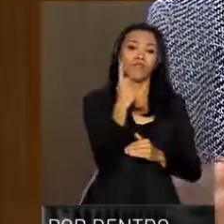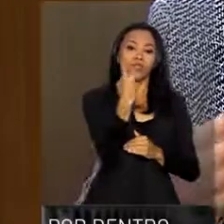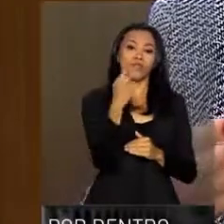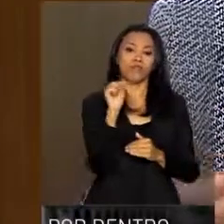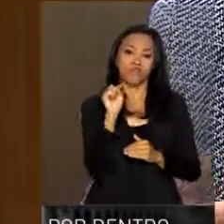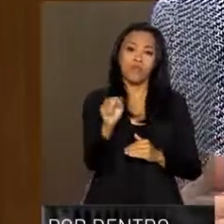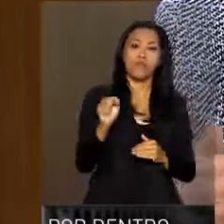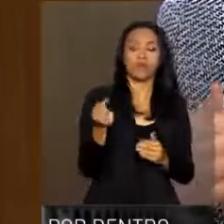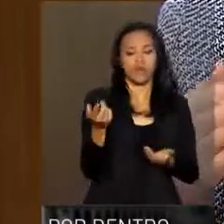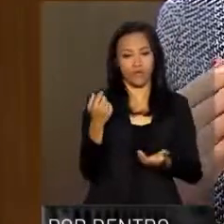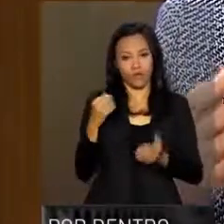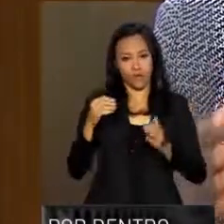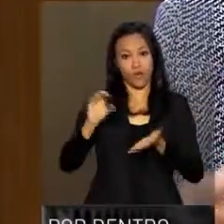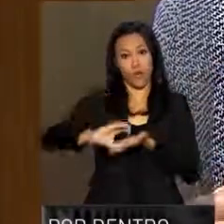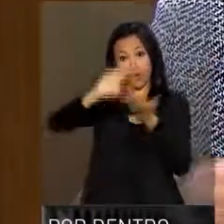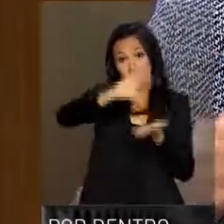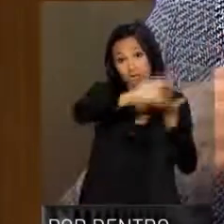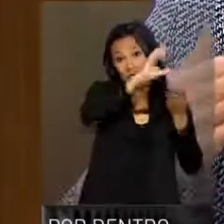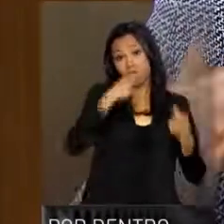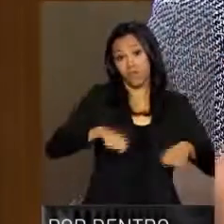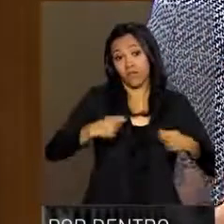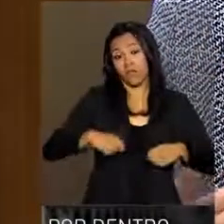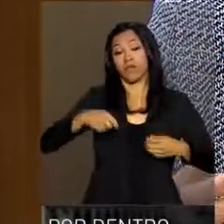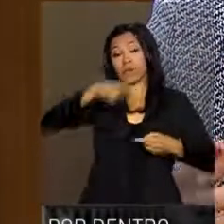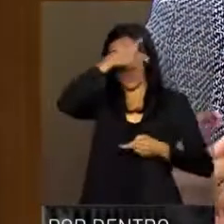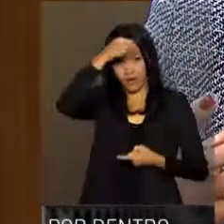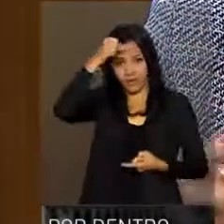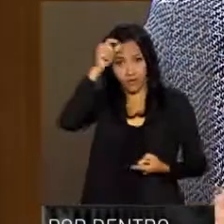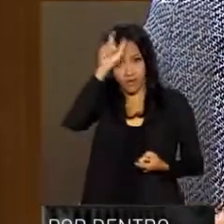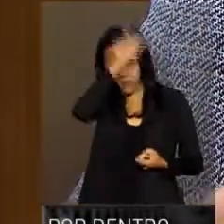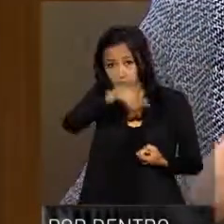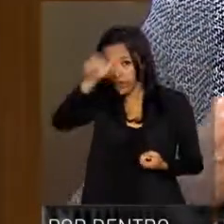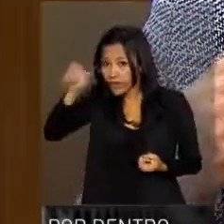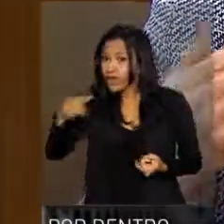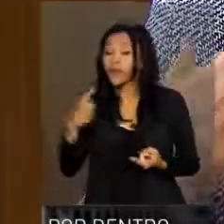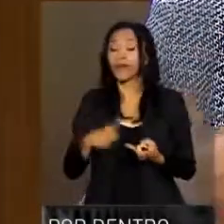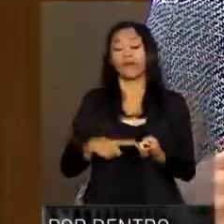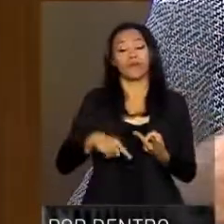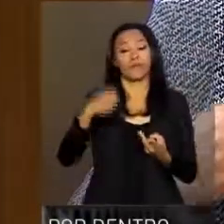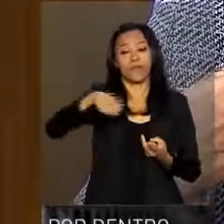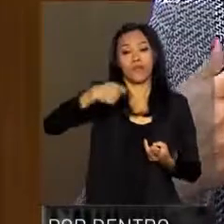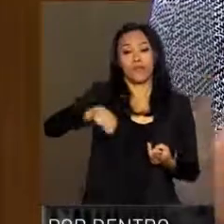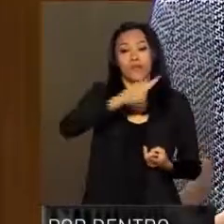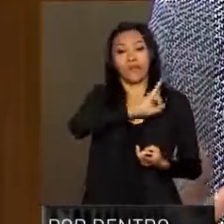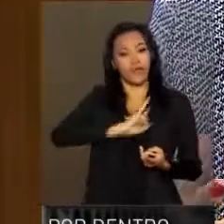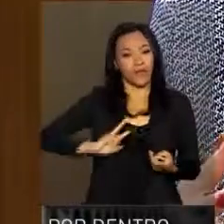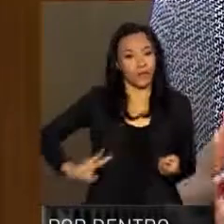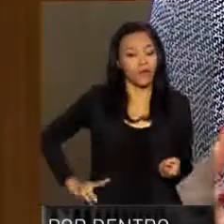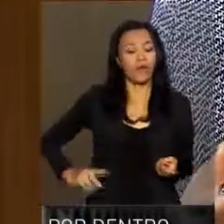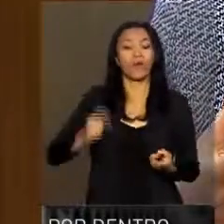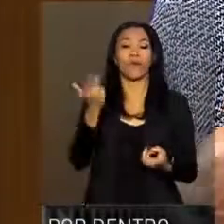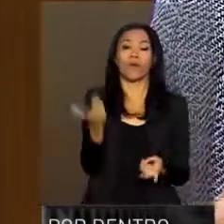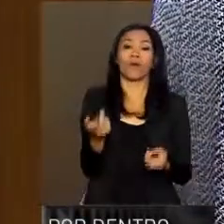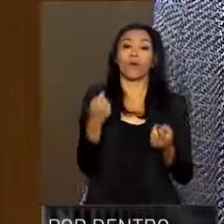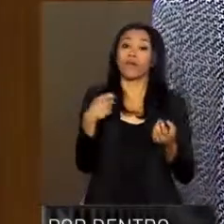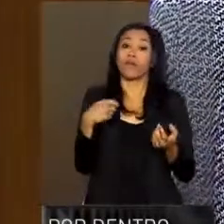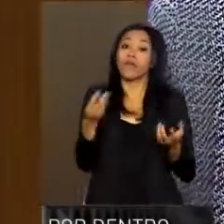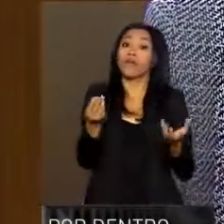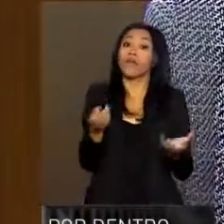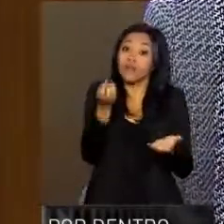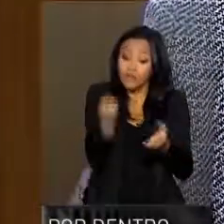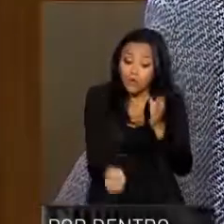nossos prefeitos que os nossos vereadores e vereadoras é tragam os conselhos porque quando você tem um